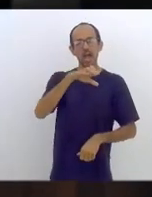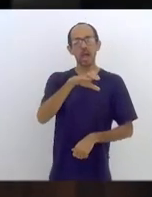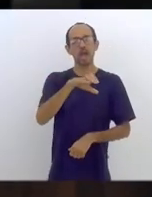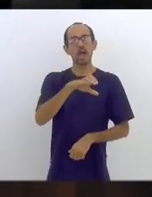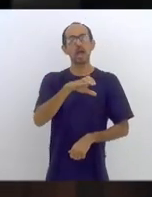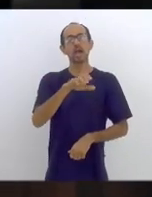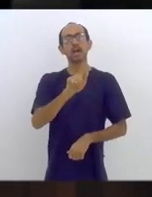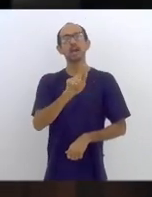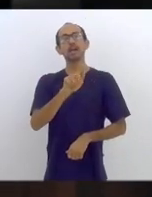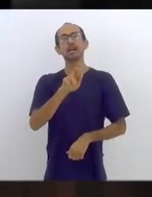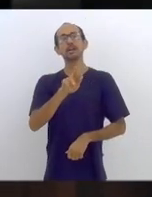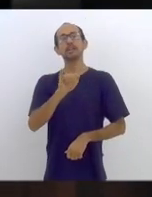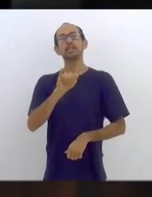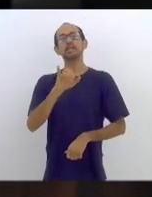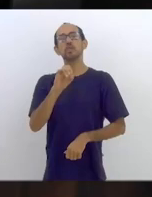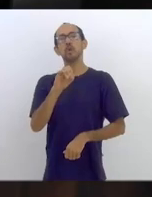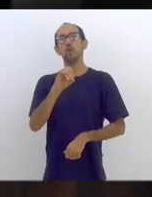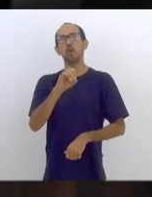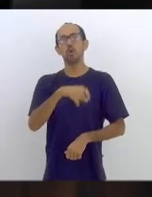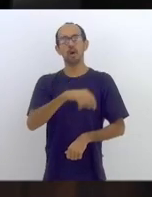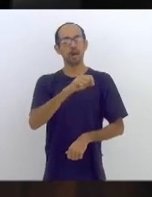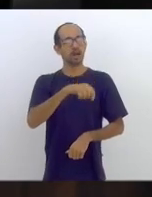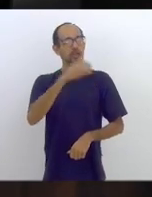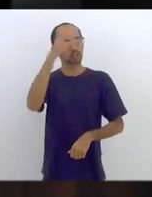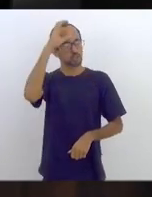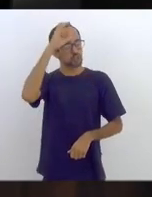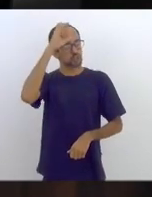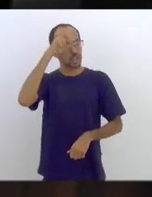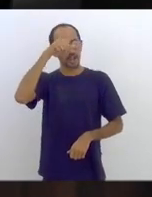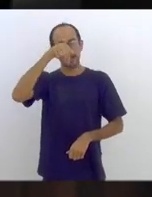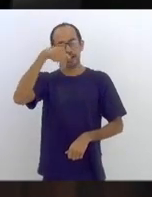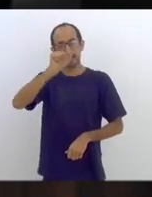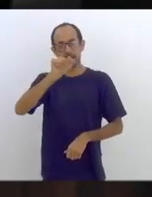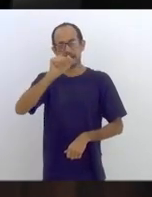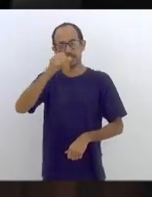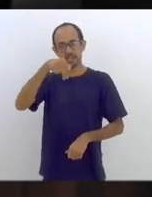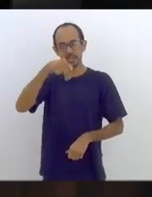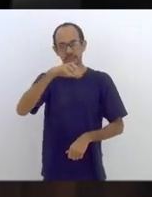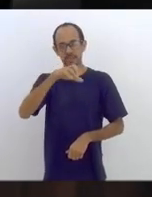mulher incrível, tia Nancy Rosa.